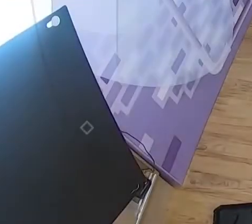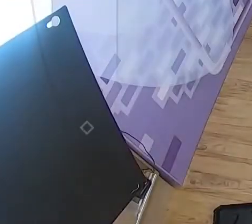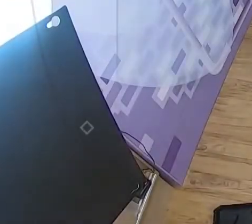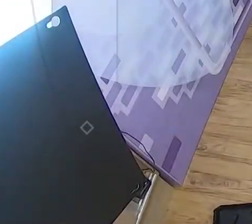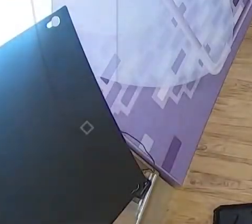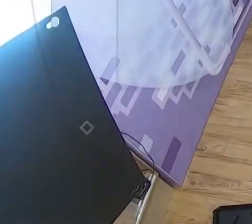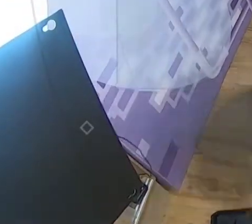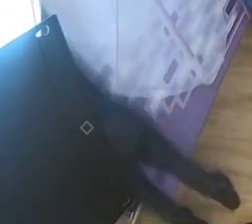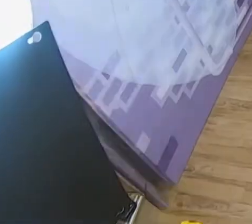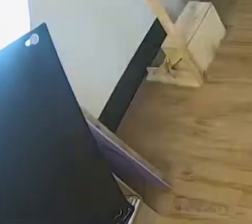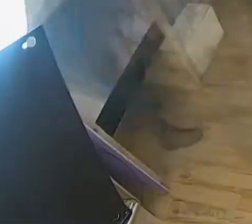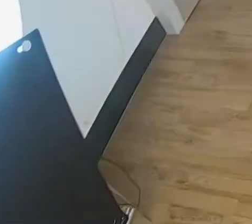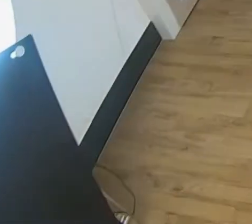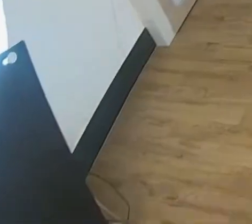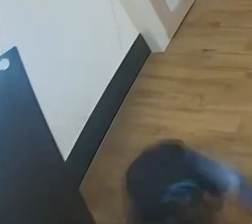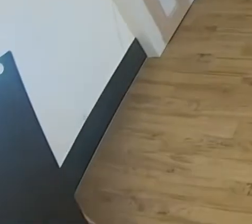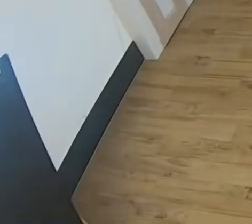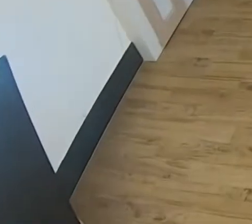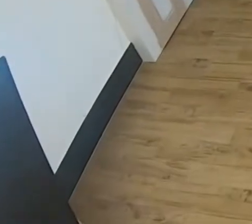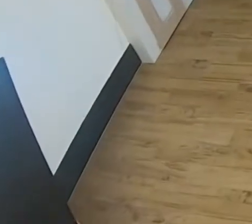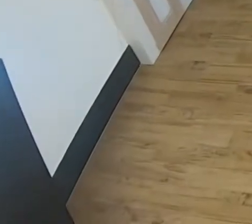de Sonhos.